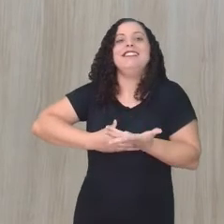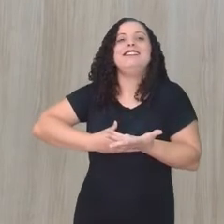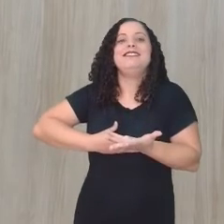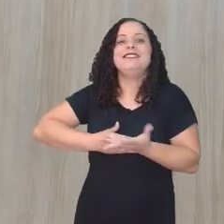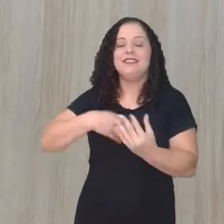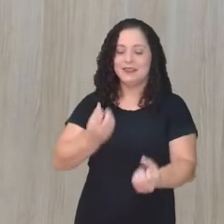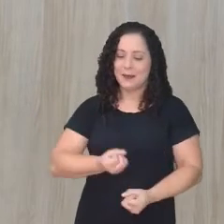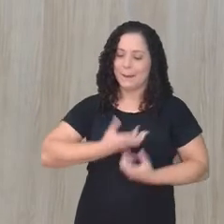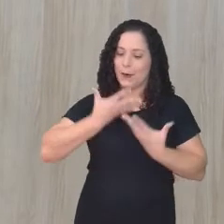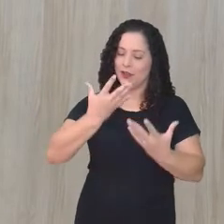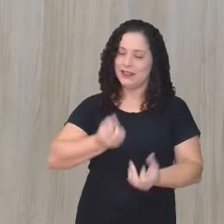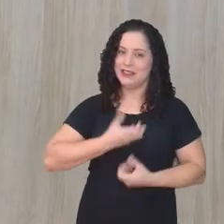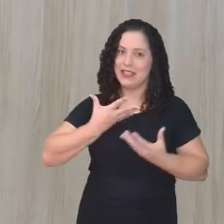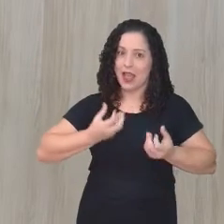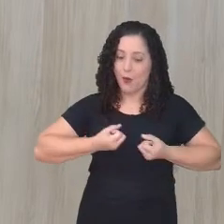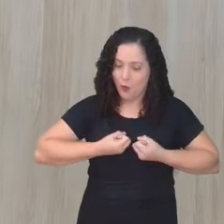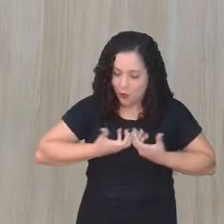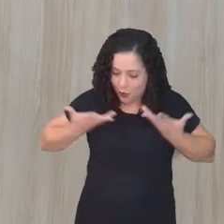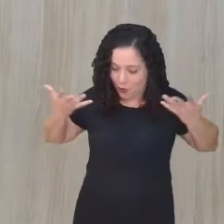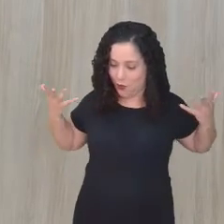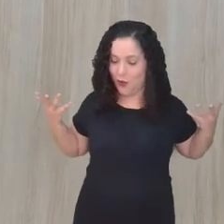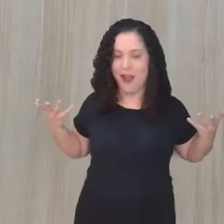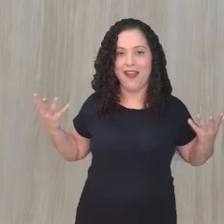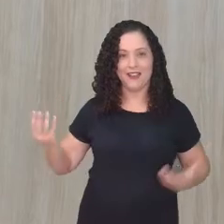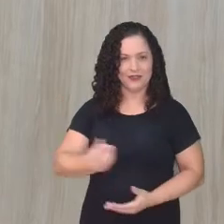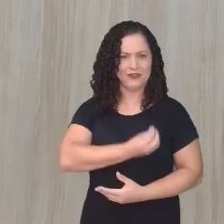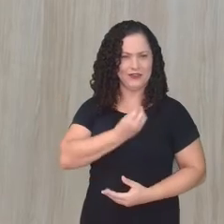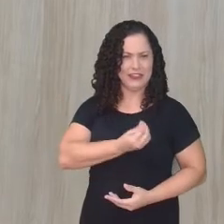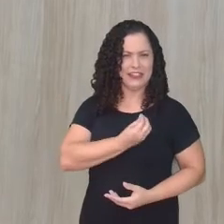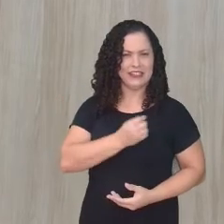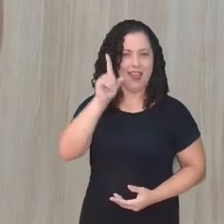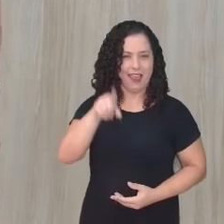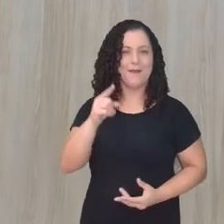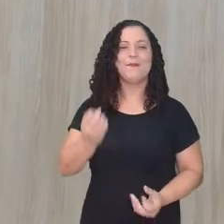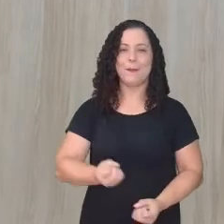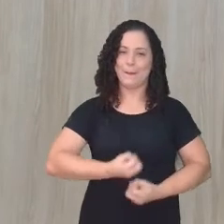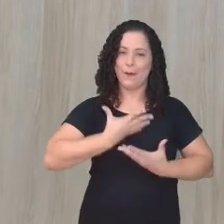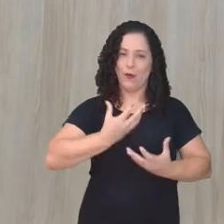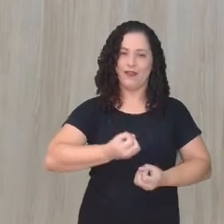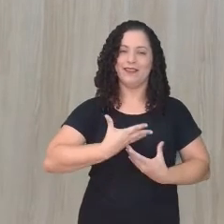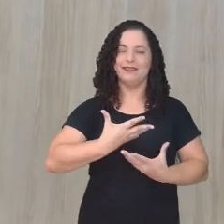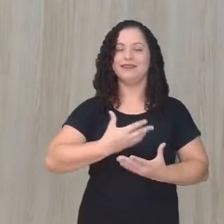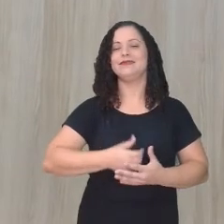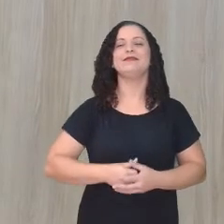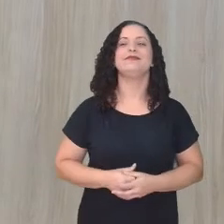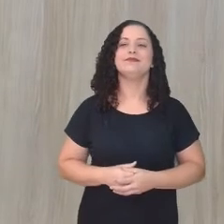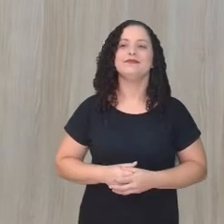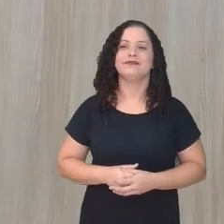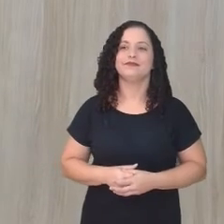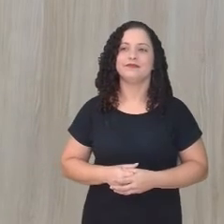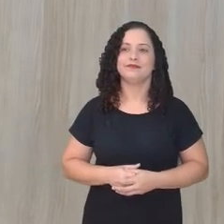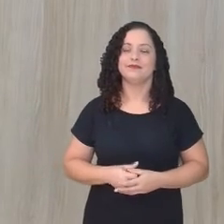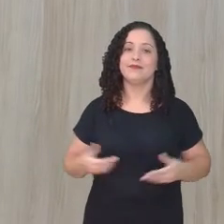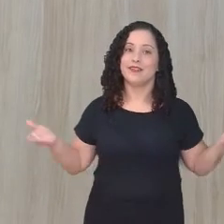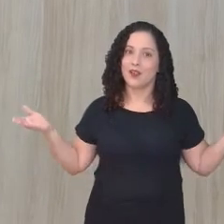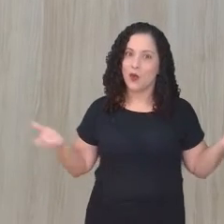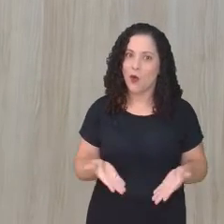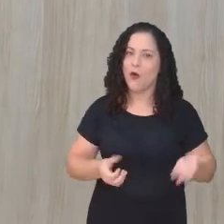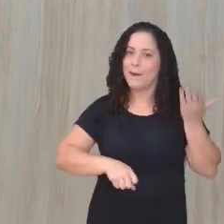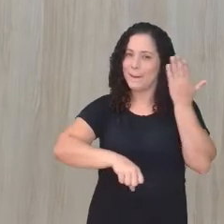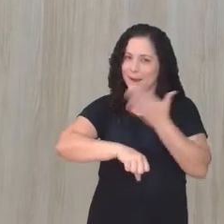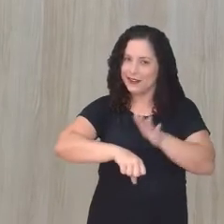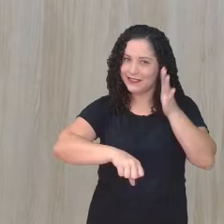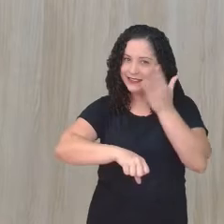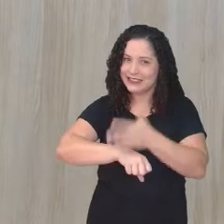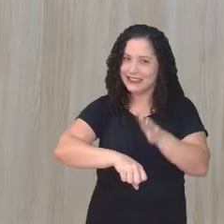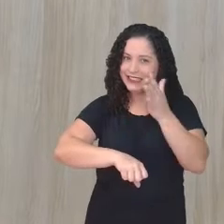poesia inunda a minha vida inteira. Ele é poeta. Então, minha gente, hora de